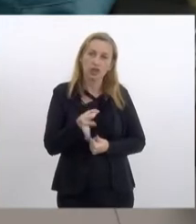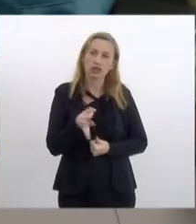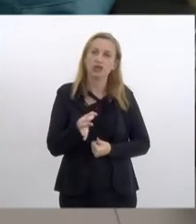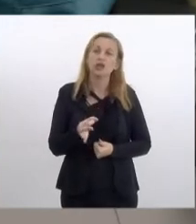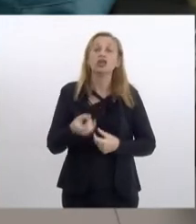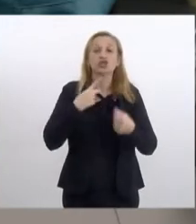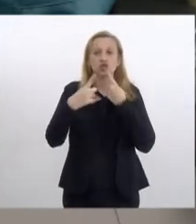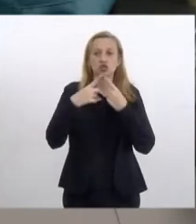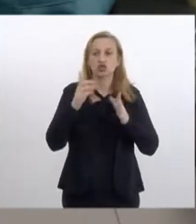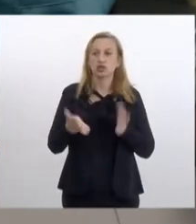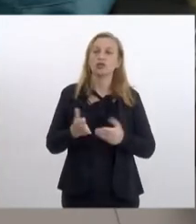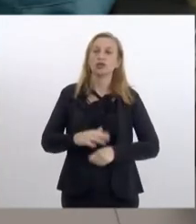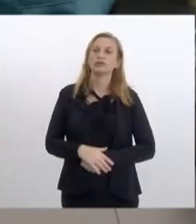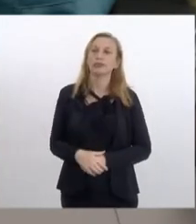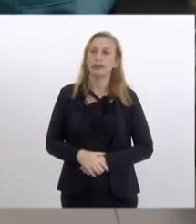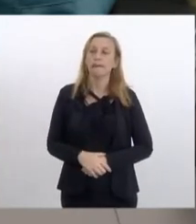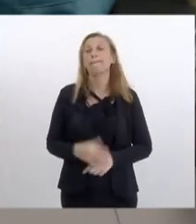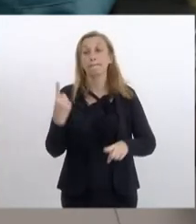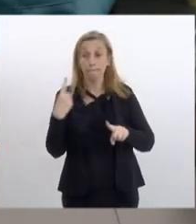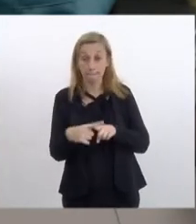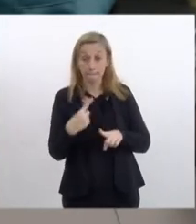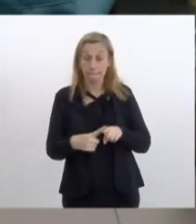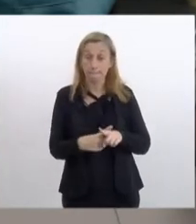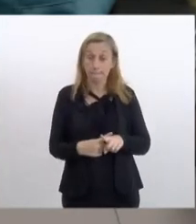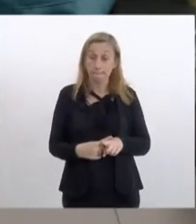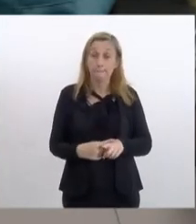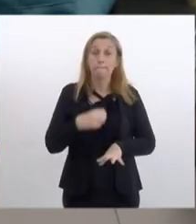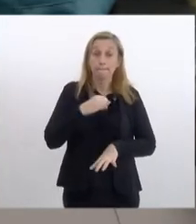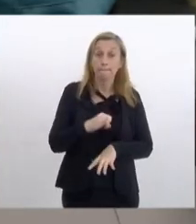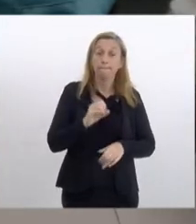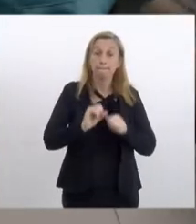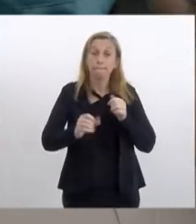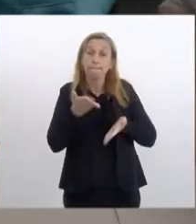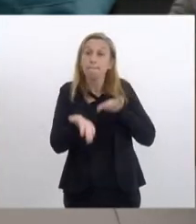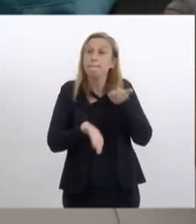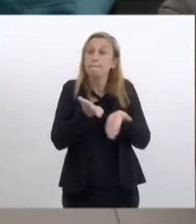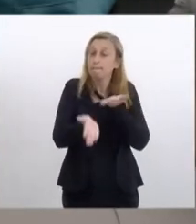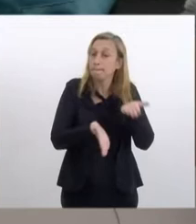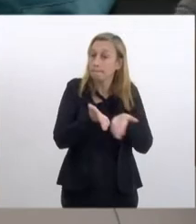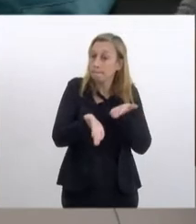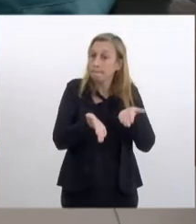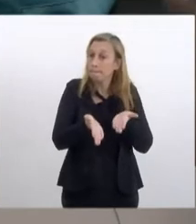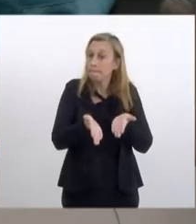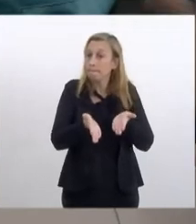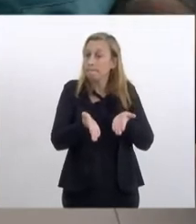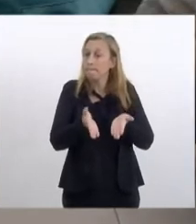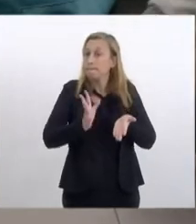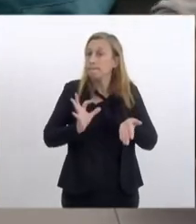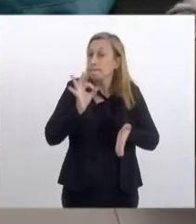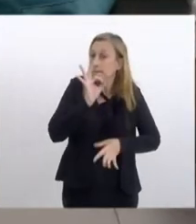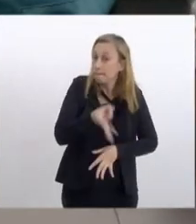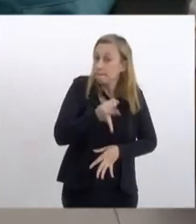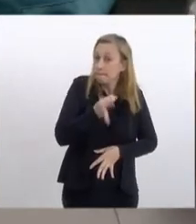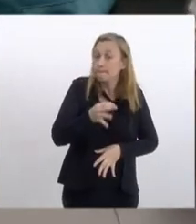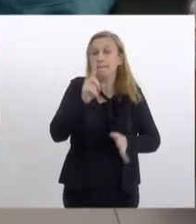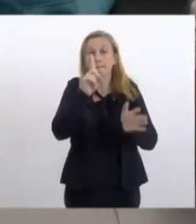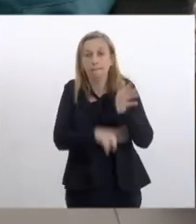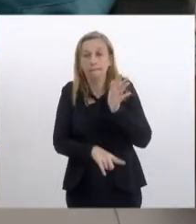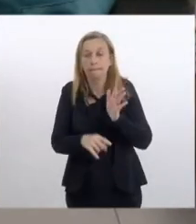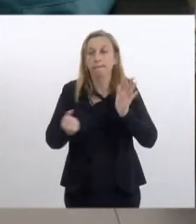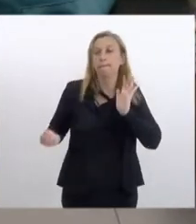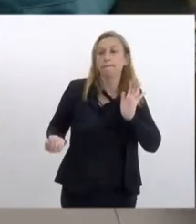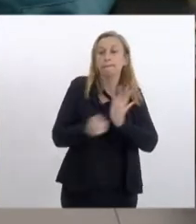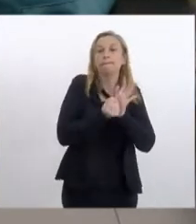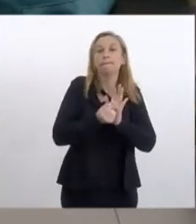está discutindo agora. Porque a gente fazendo esse cuidado de forma adequada, a gente já diminui esses